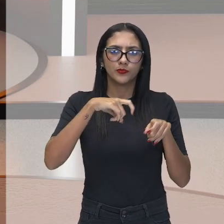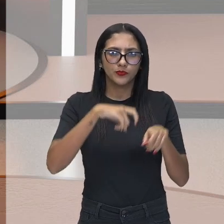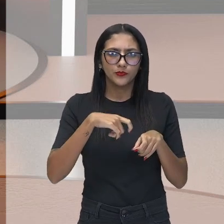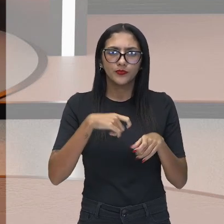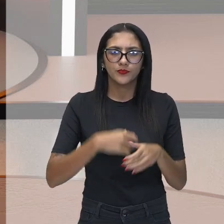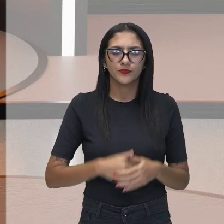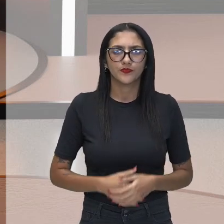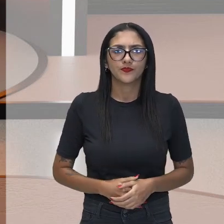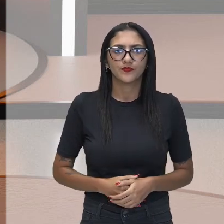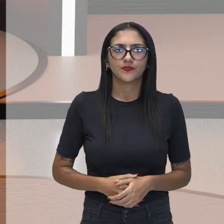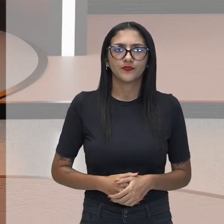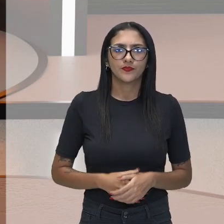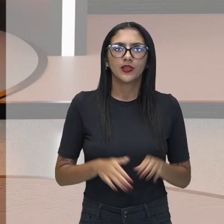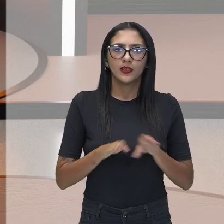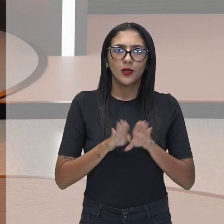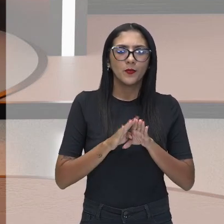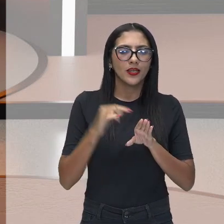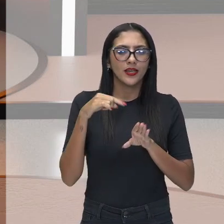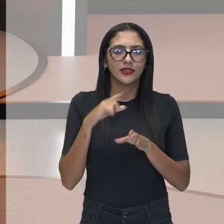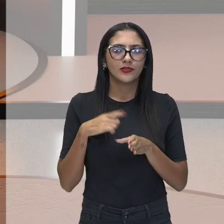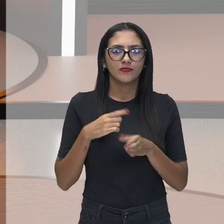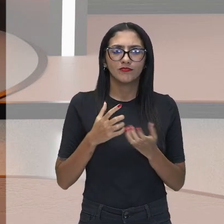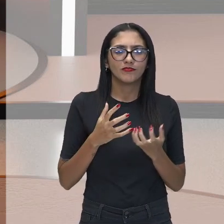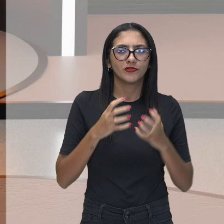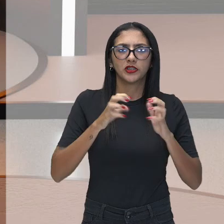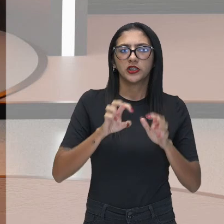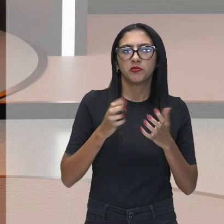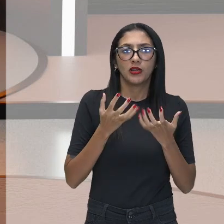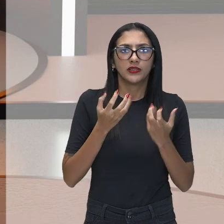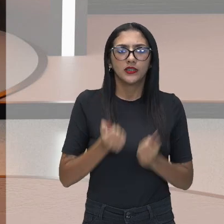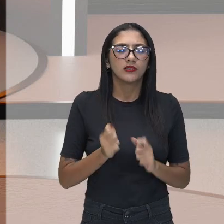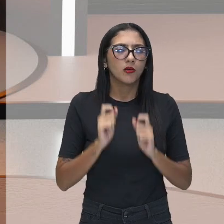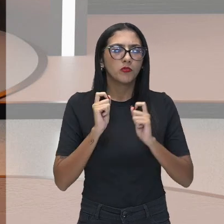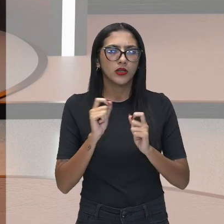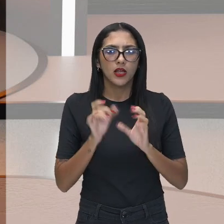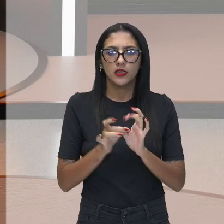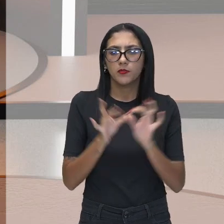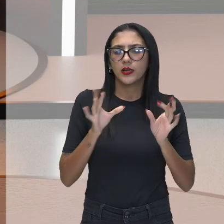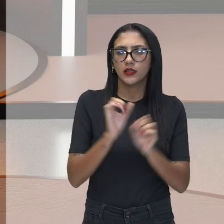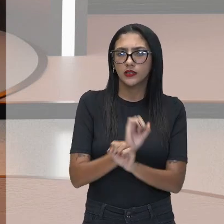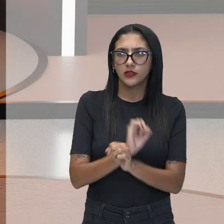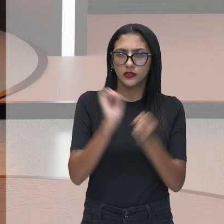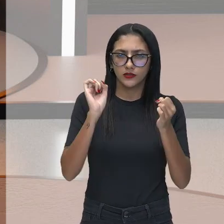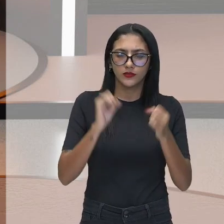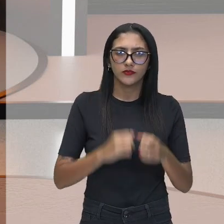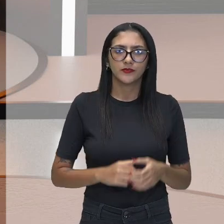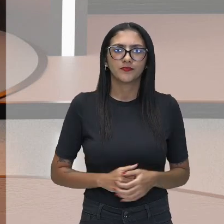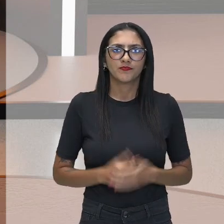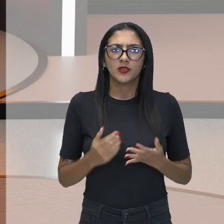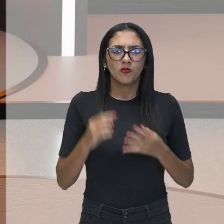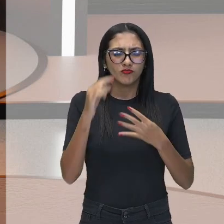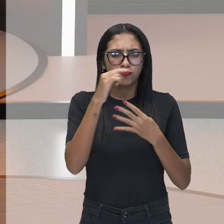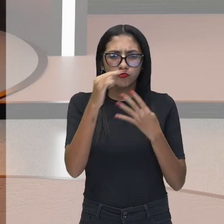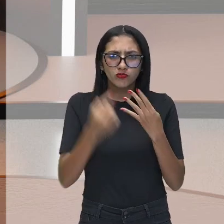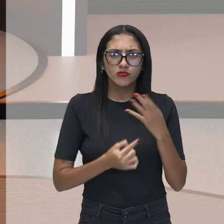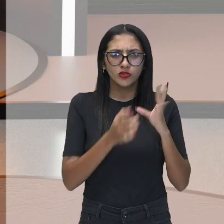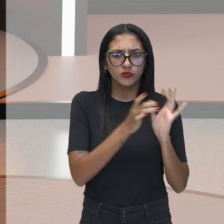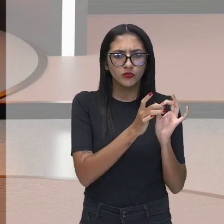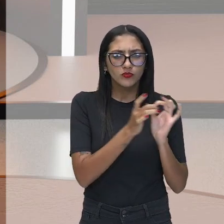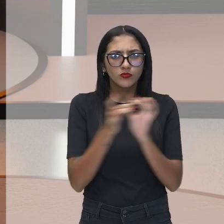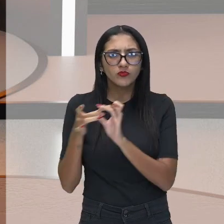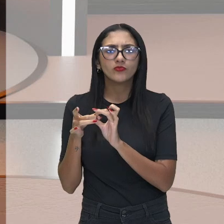bom? Por conta dessa perda de mão de obra. Então, tudo isso culminado, o que nós vamos